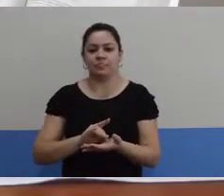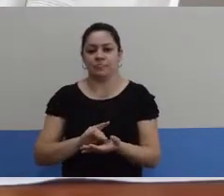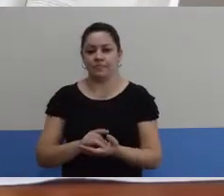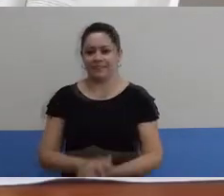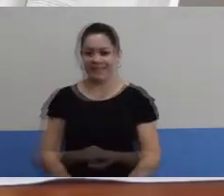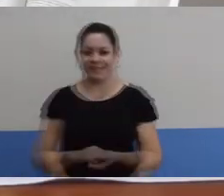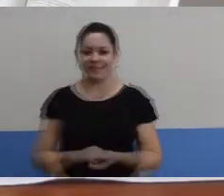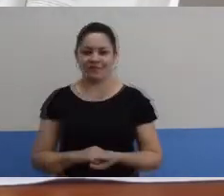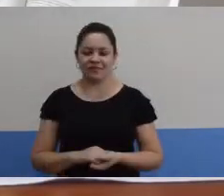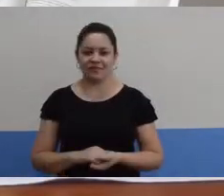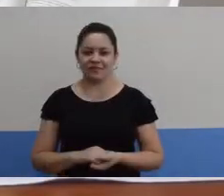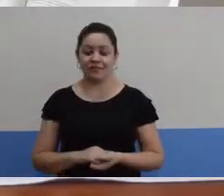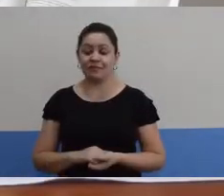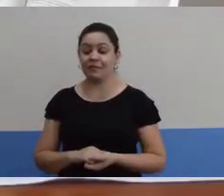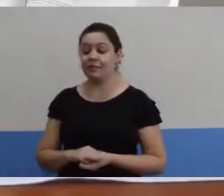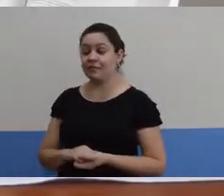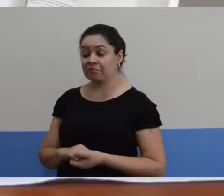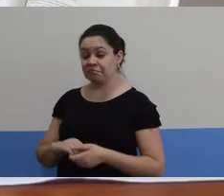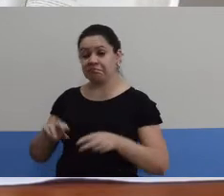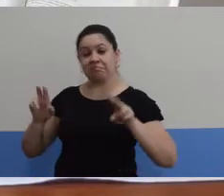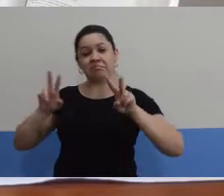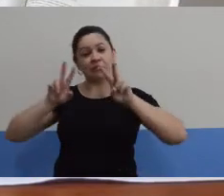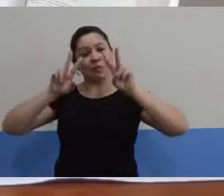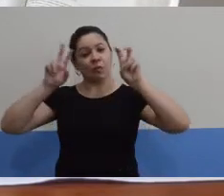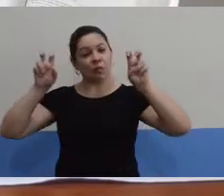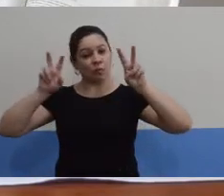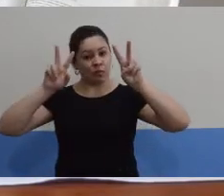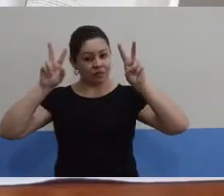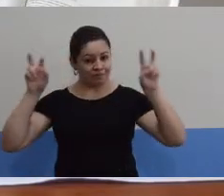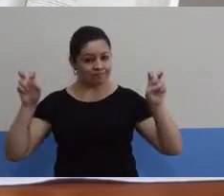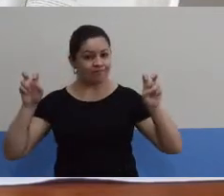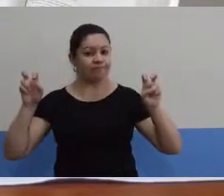O tema para este sínodo